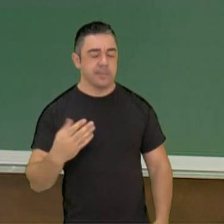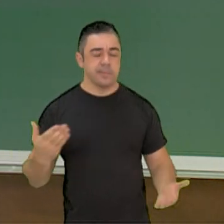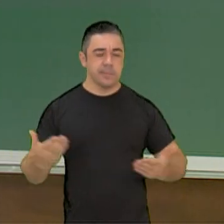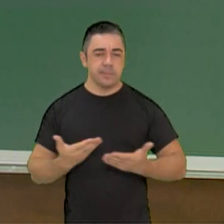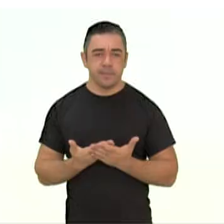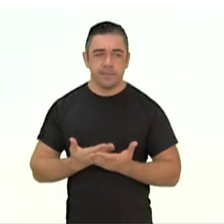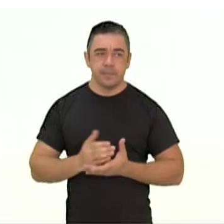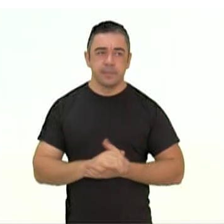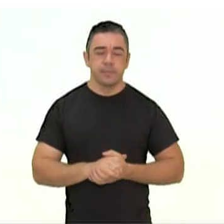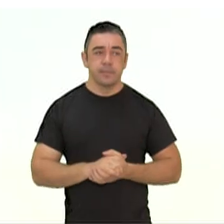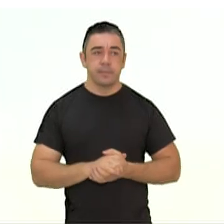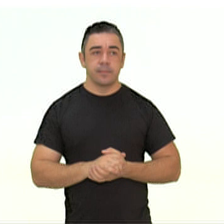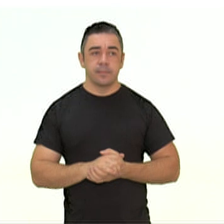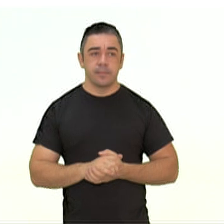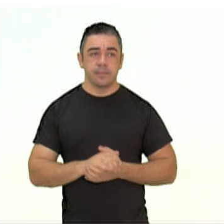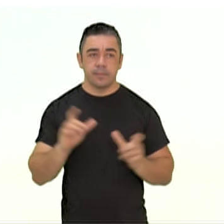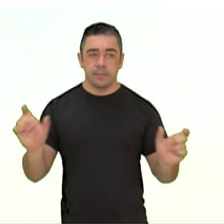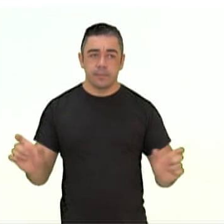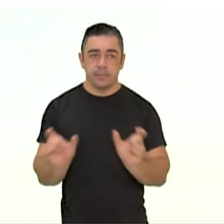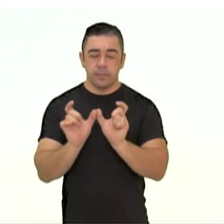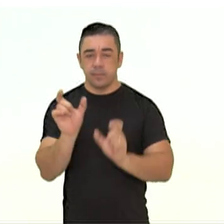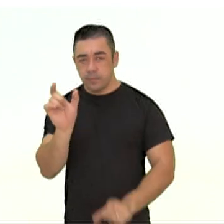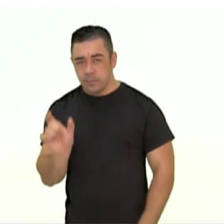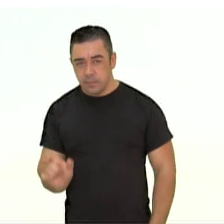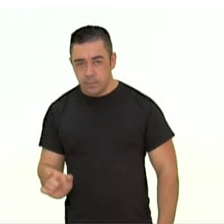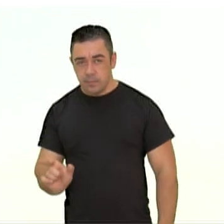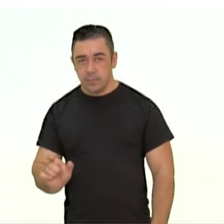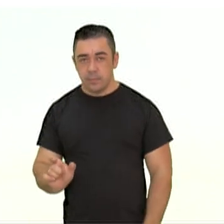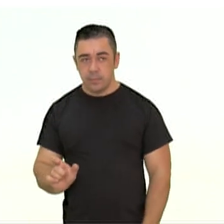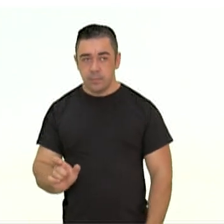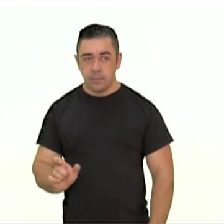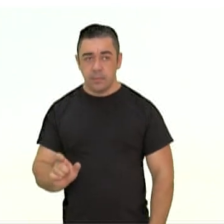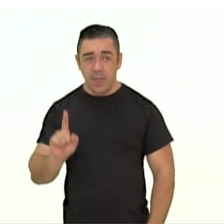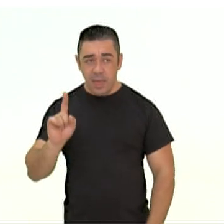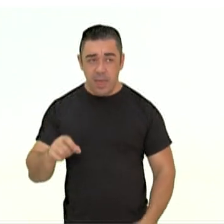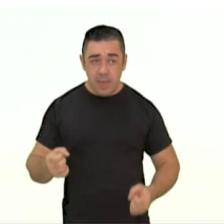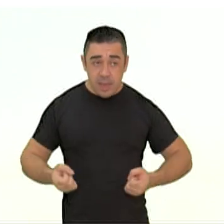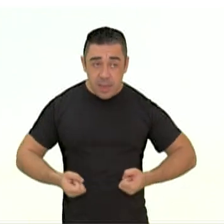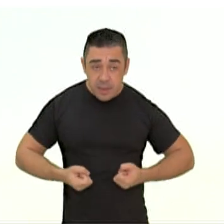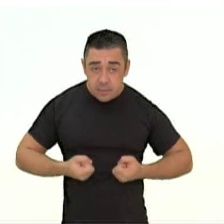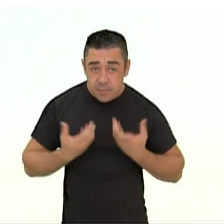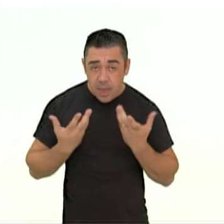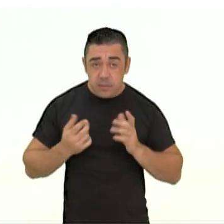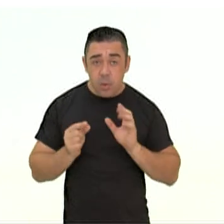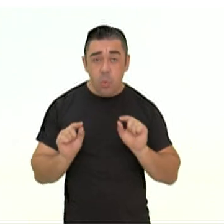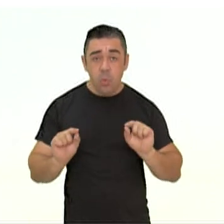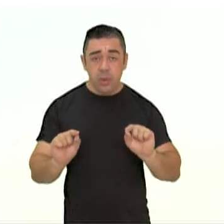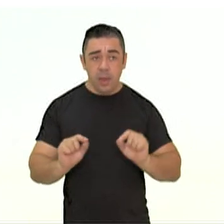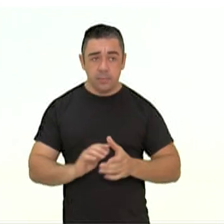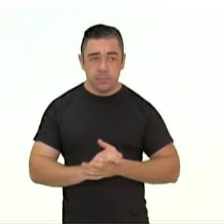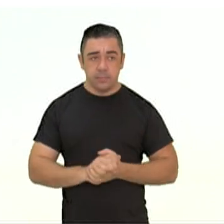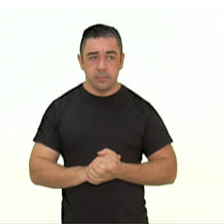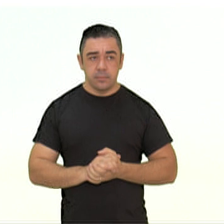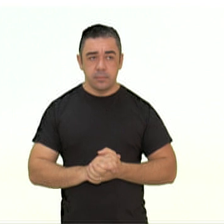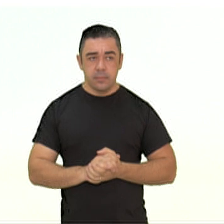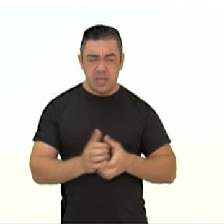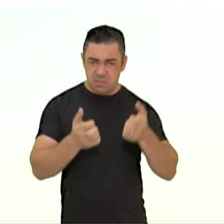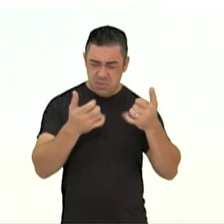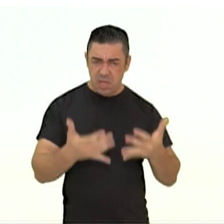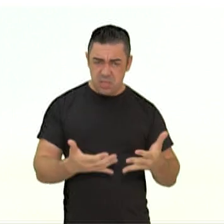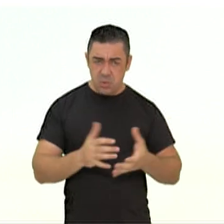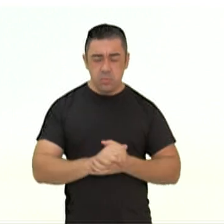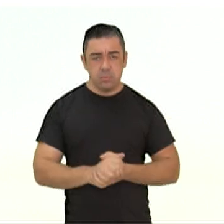desta aula. As conjunções coordenativas aditivas expressam